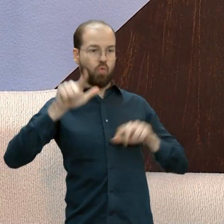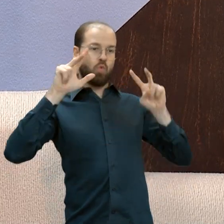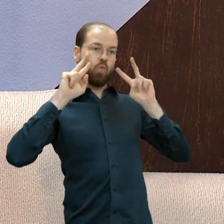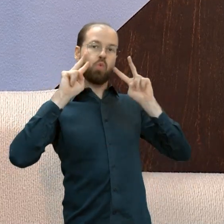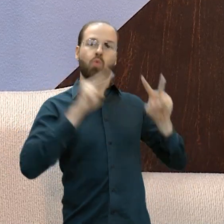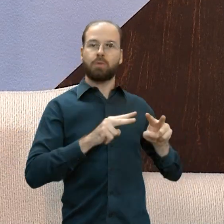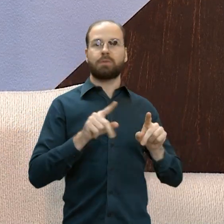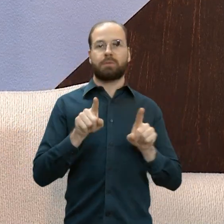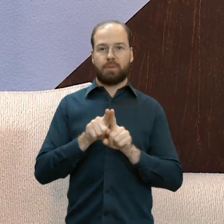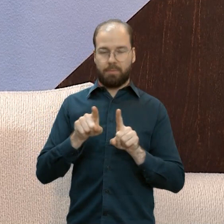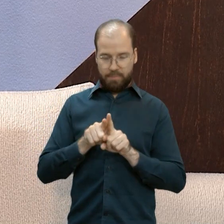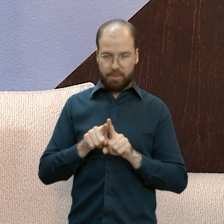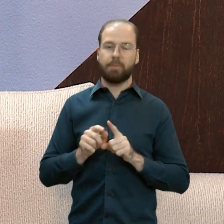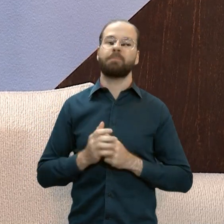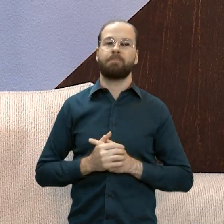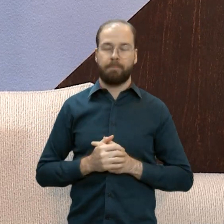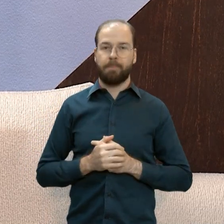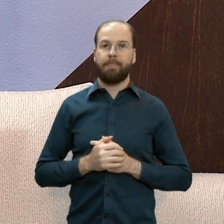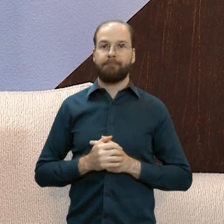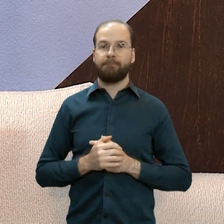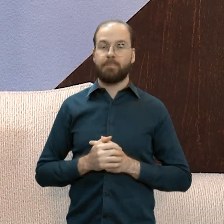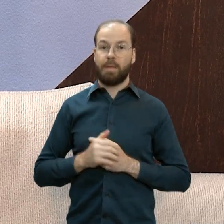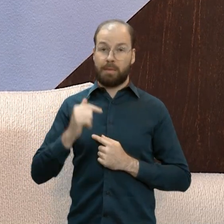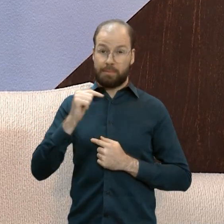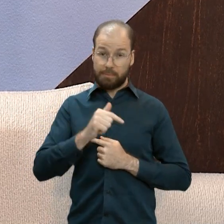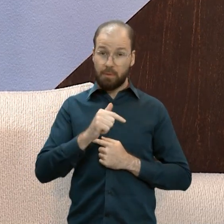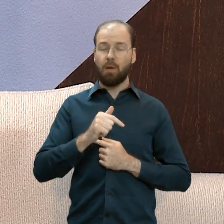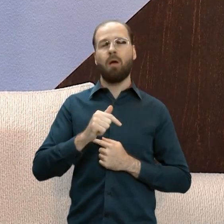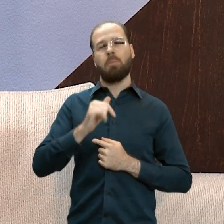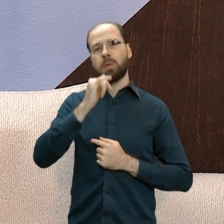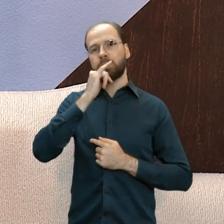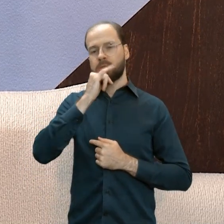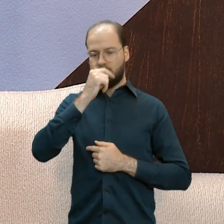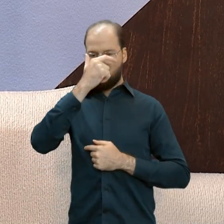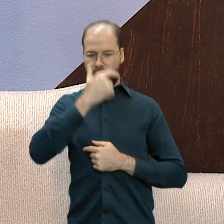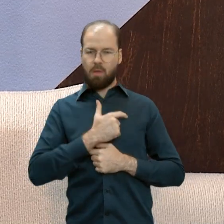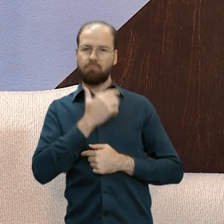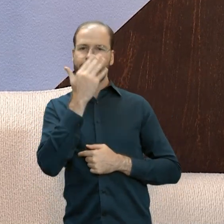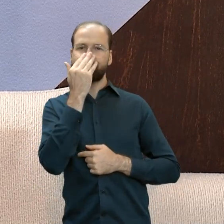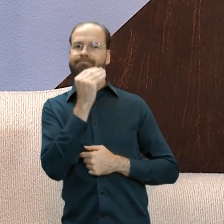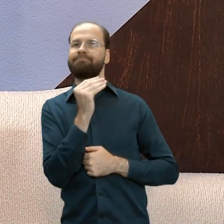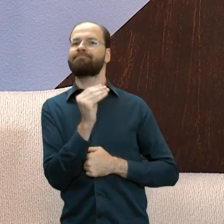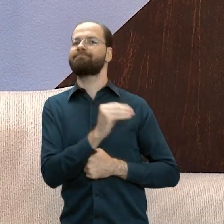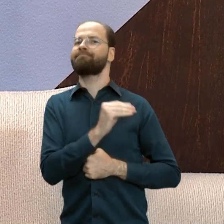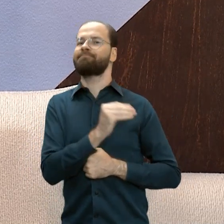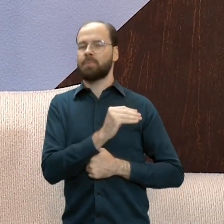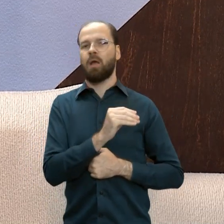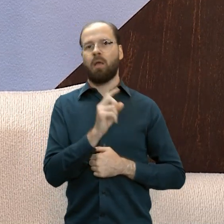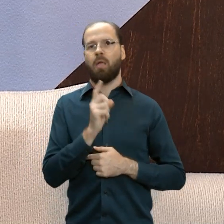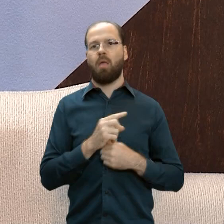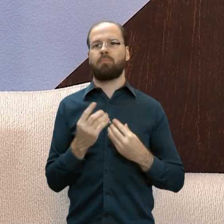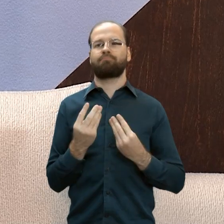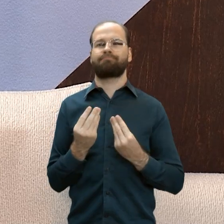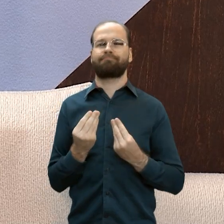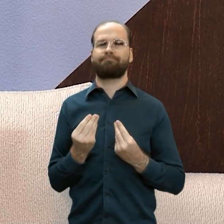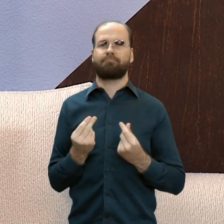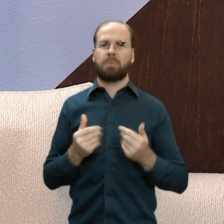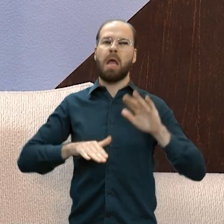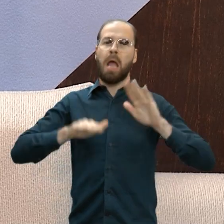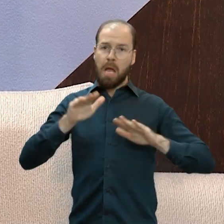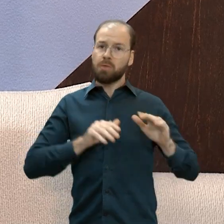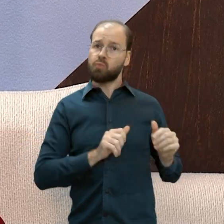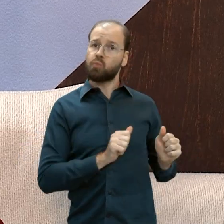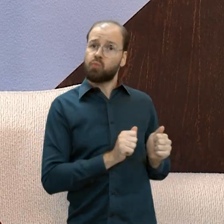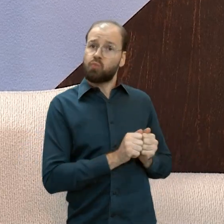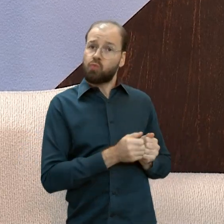E eu penso assim, essa negligência, essa ausência, ela é algo muito sutil. Às vezes a gente está com nossos